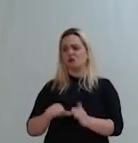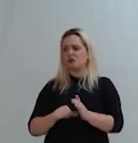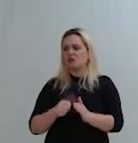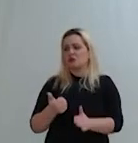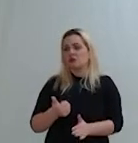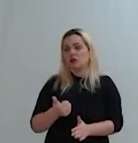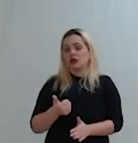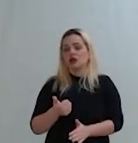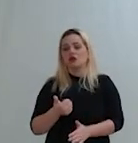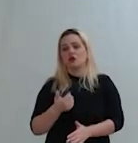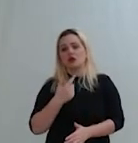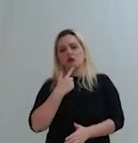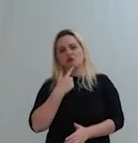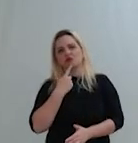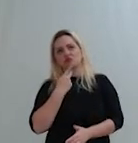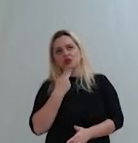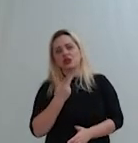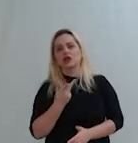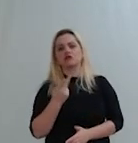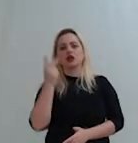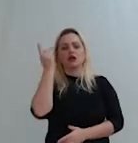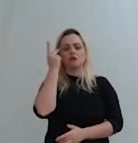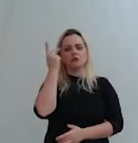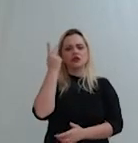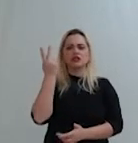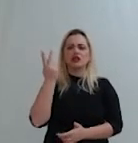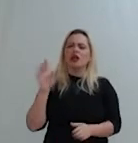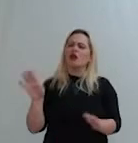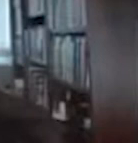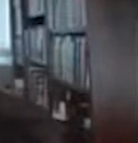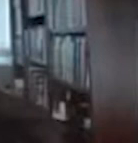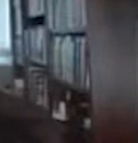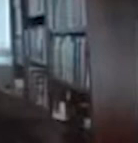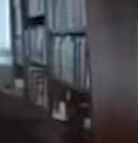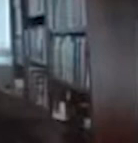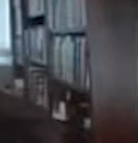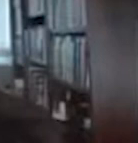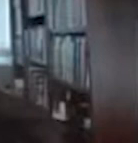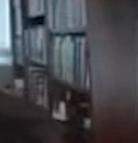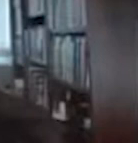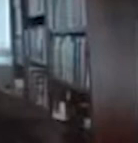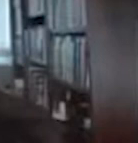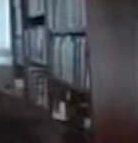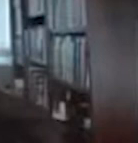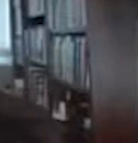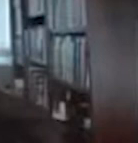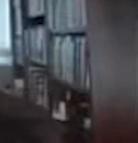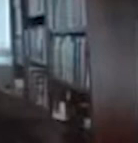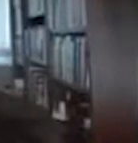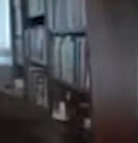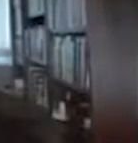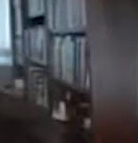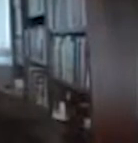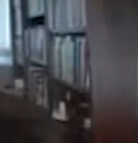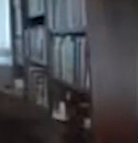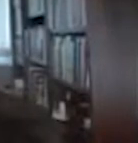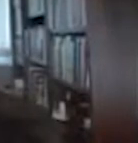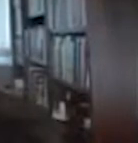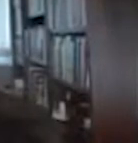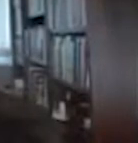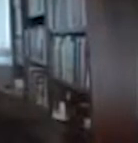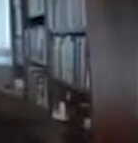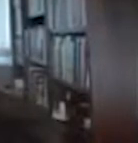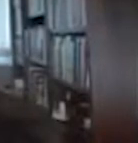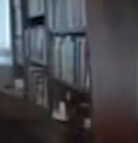determinou a abertura de novo prazo para a apresentação de resposta à acusação e permitiu à defesa do ex-prefeito consultar previamente todos